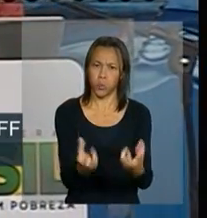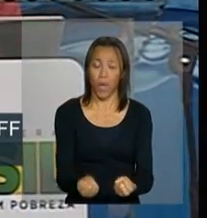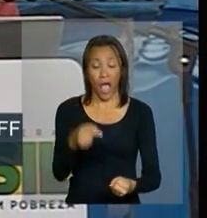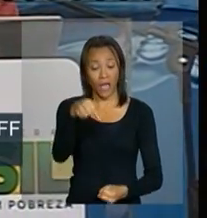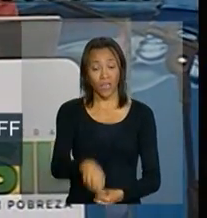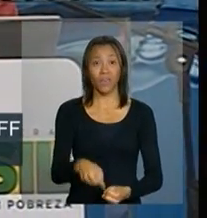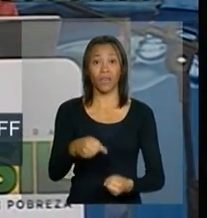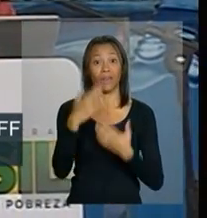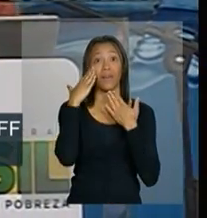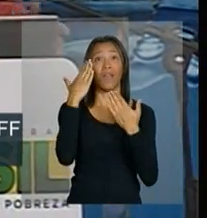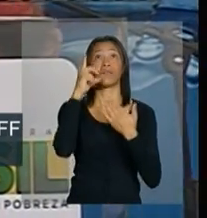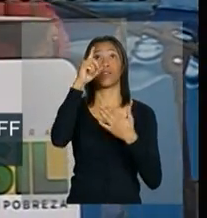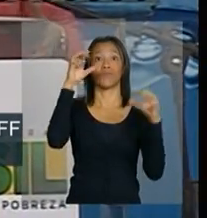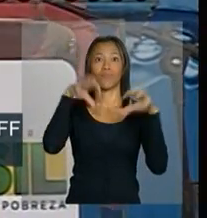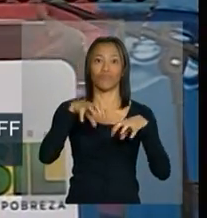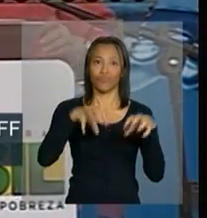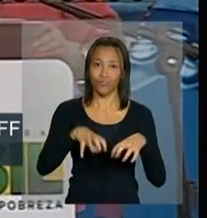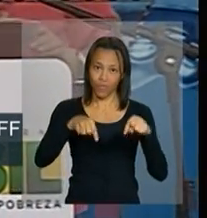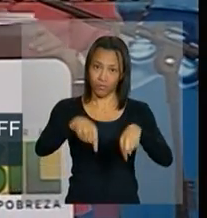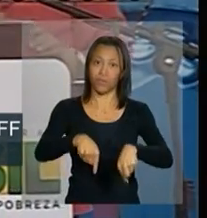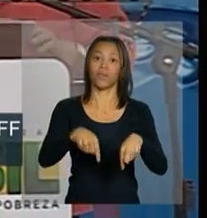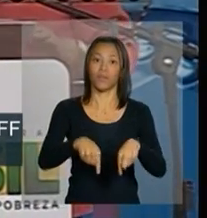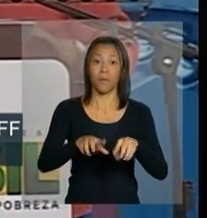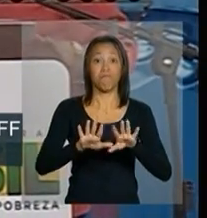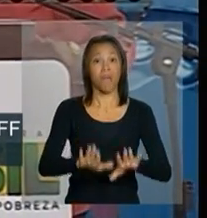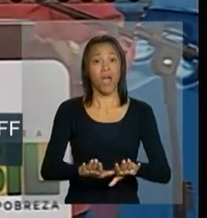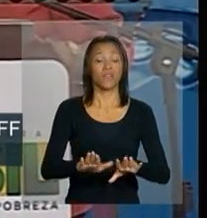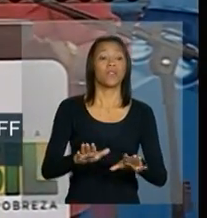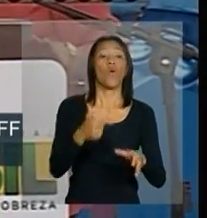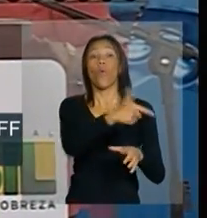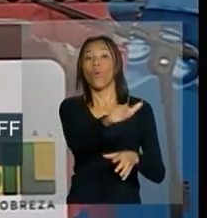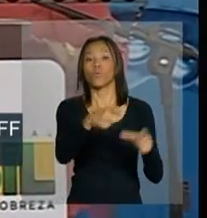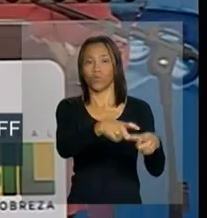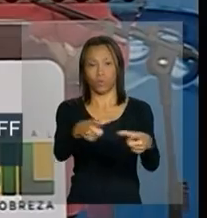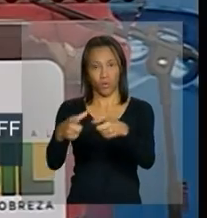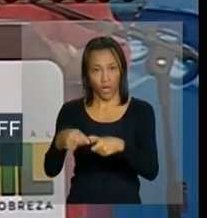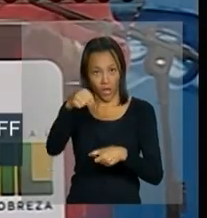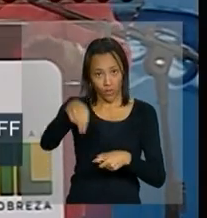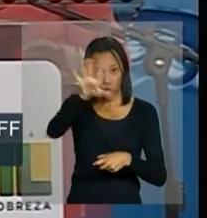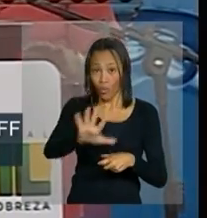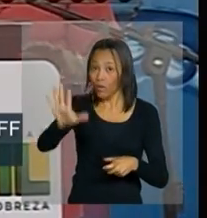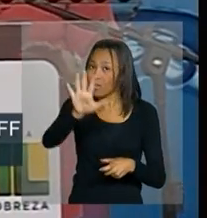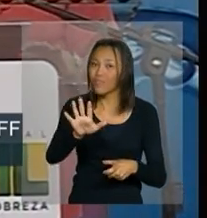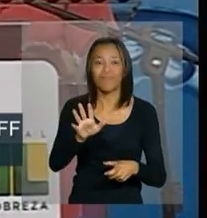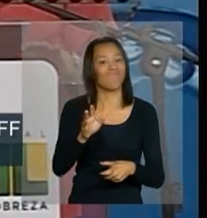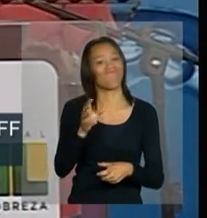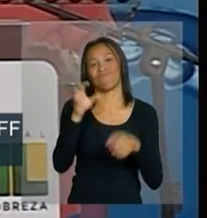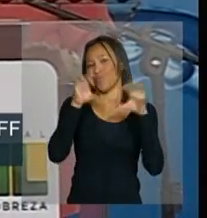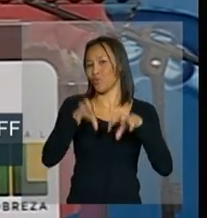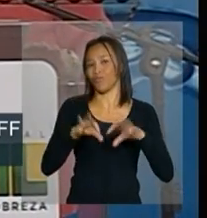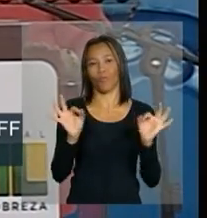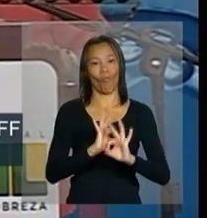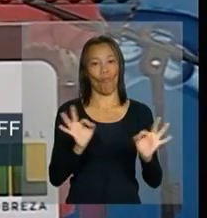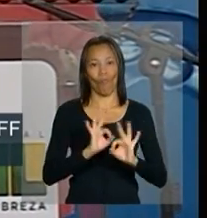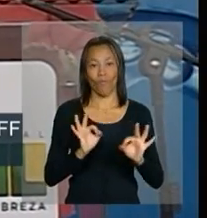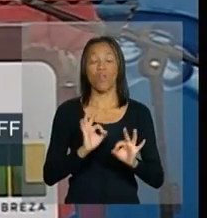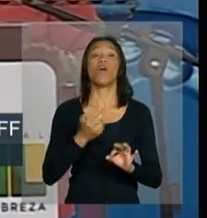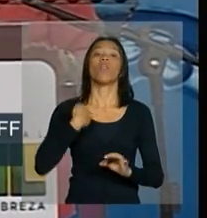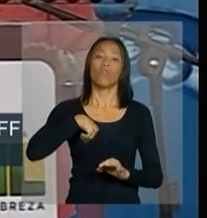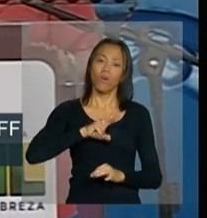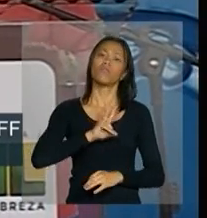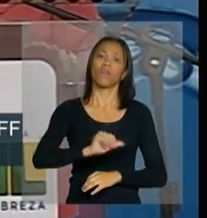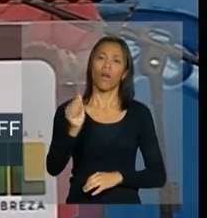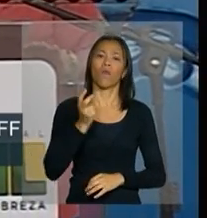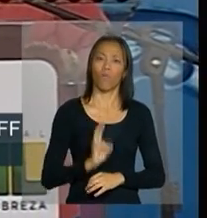a Deus, está chovendo. Mas, em vários lugares do Nordeste, não está. Nós vamos